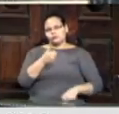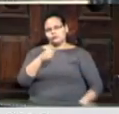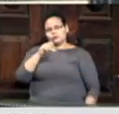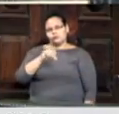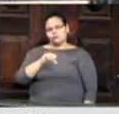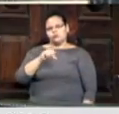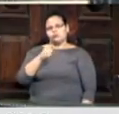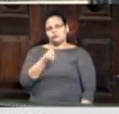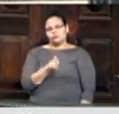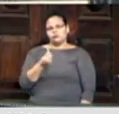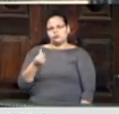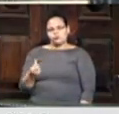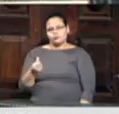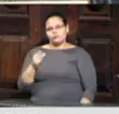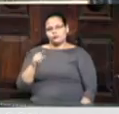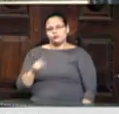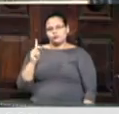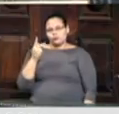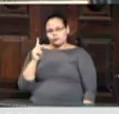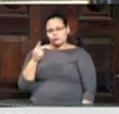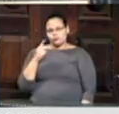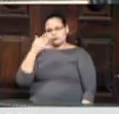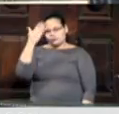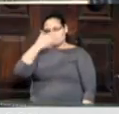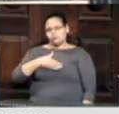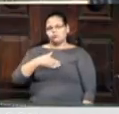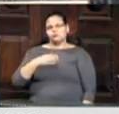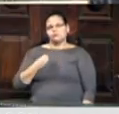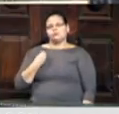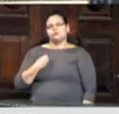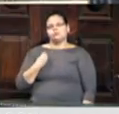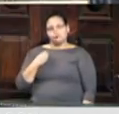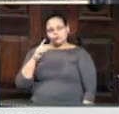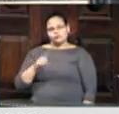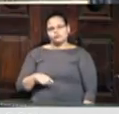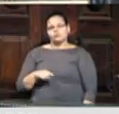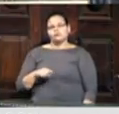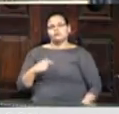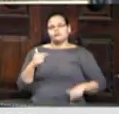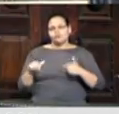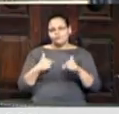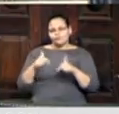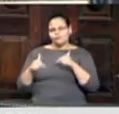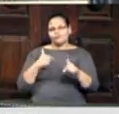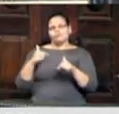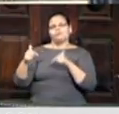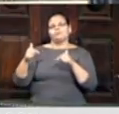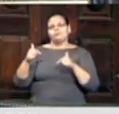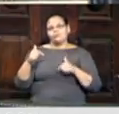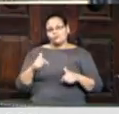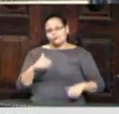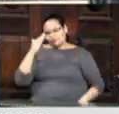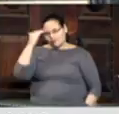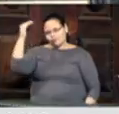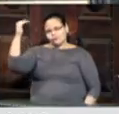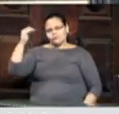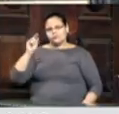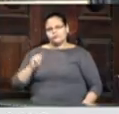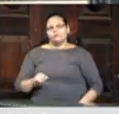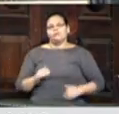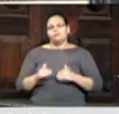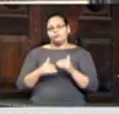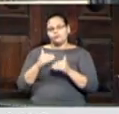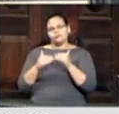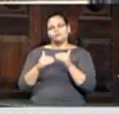1966. A história é prova viva desse brilhante trabalho que desenvolve a